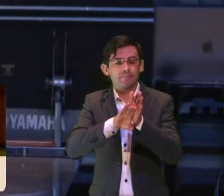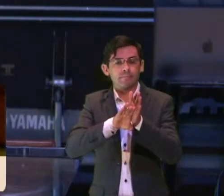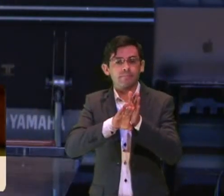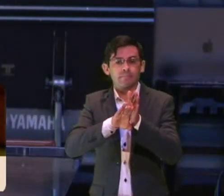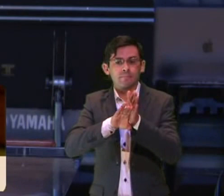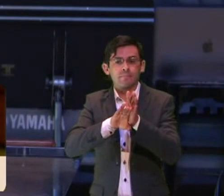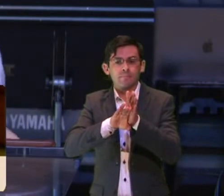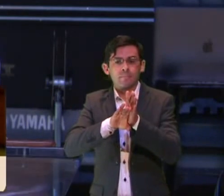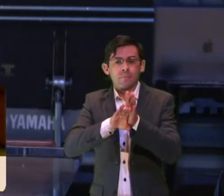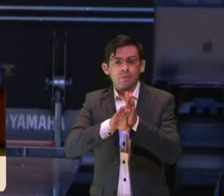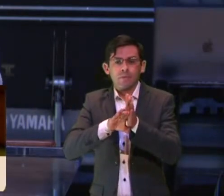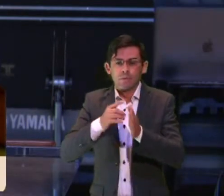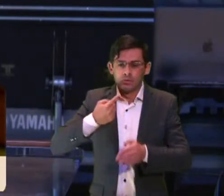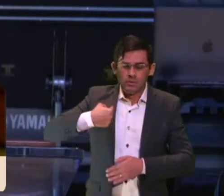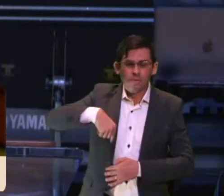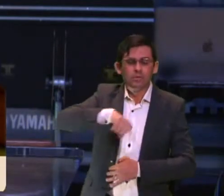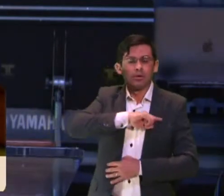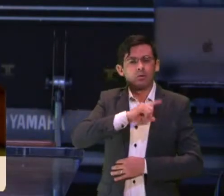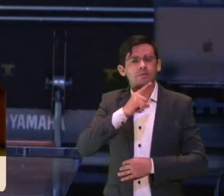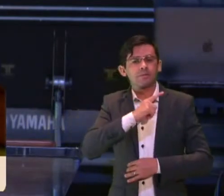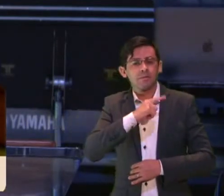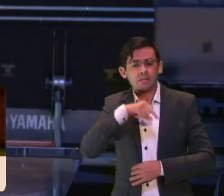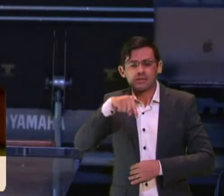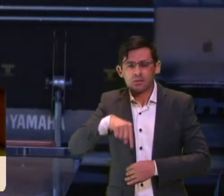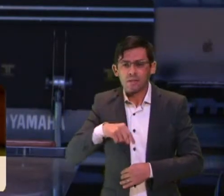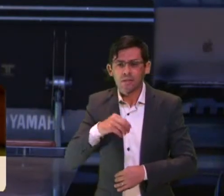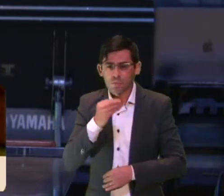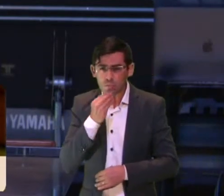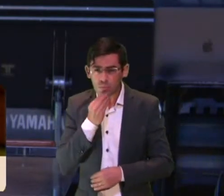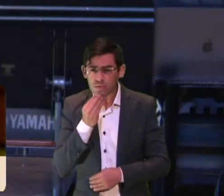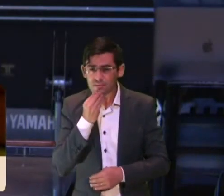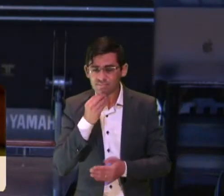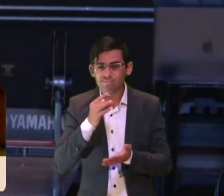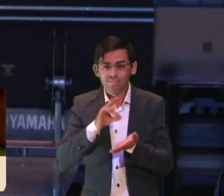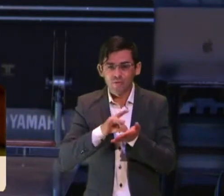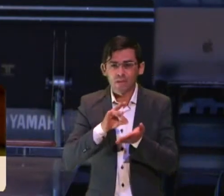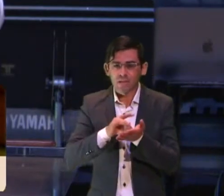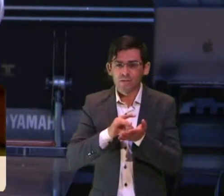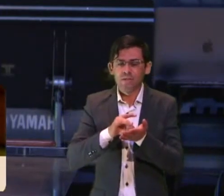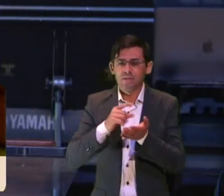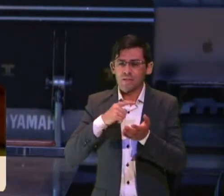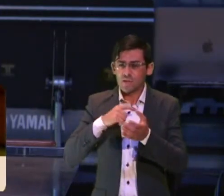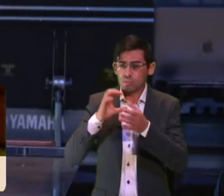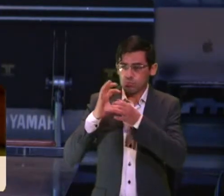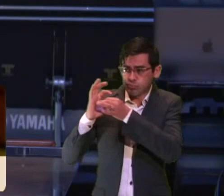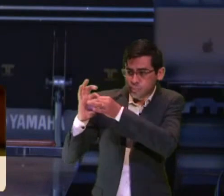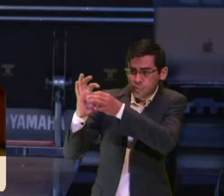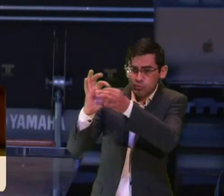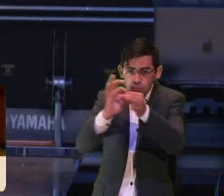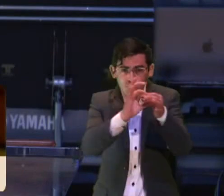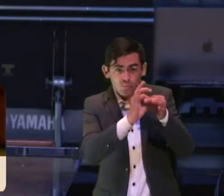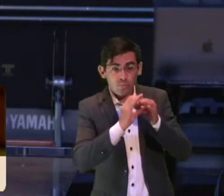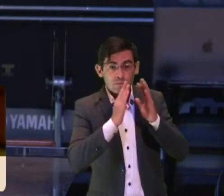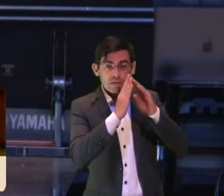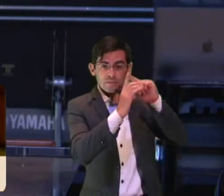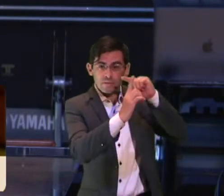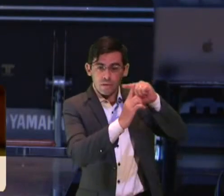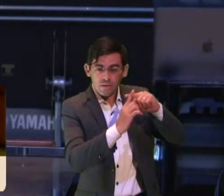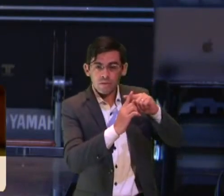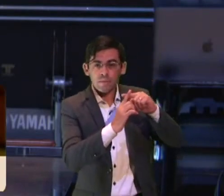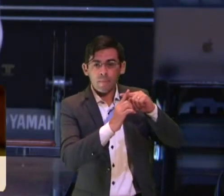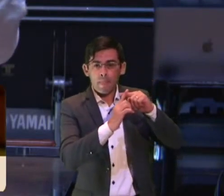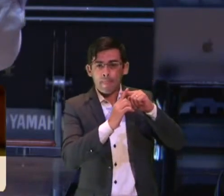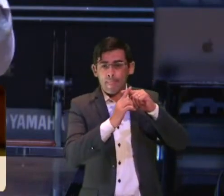Nós temos aqui o privilégio de participar de um movimento de unidade das igrejas. Um movimento